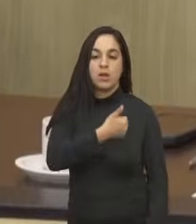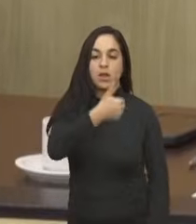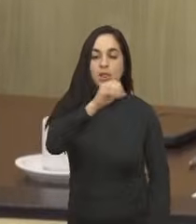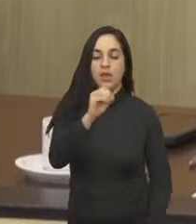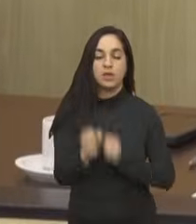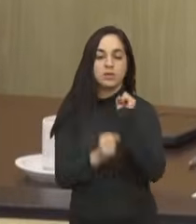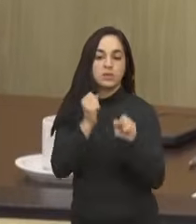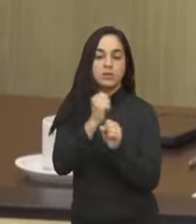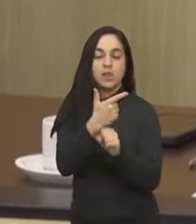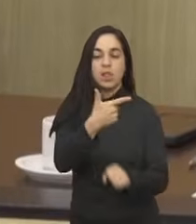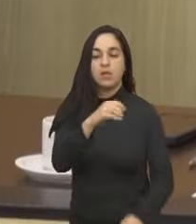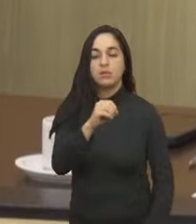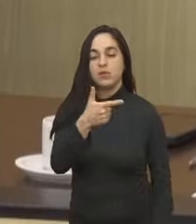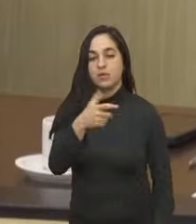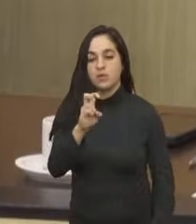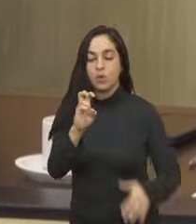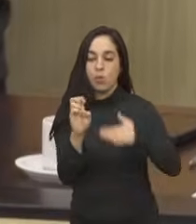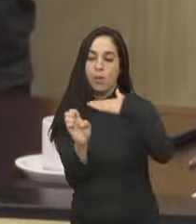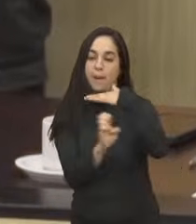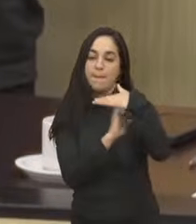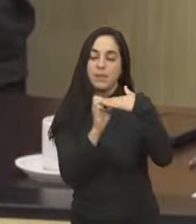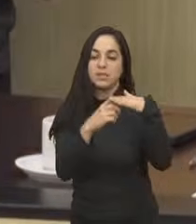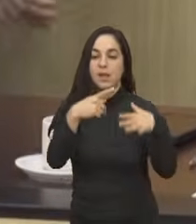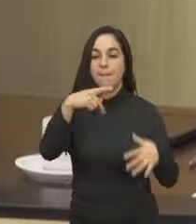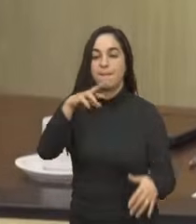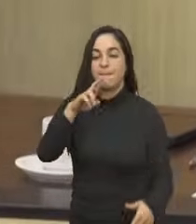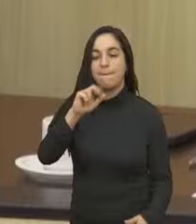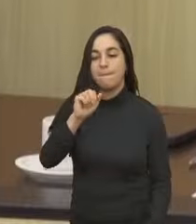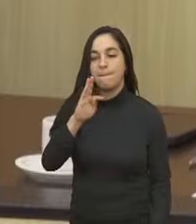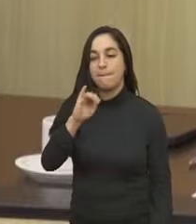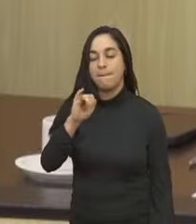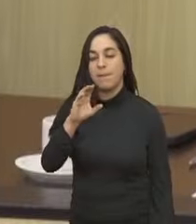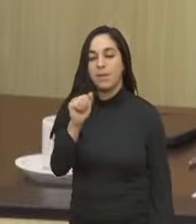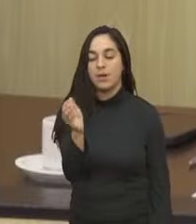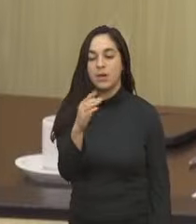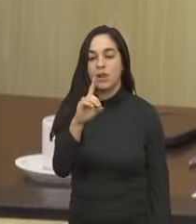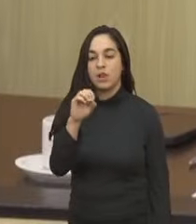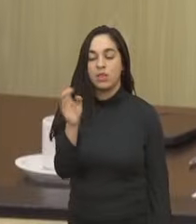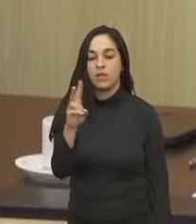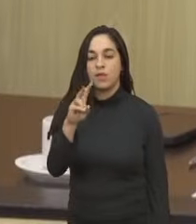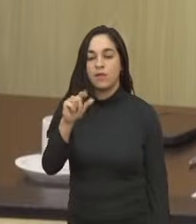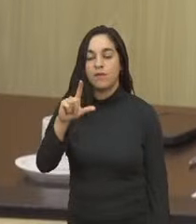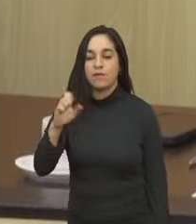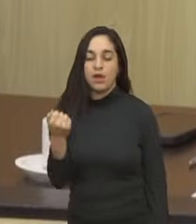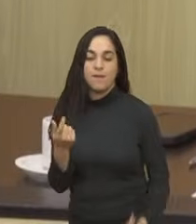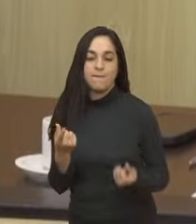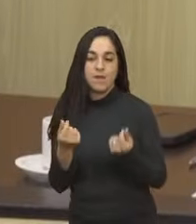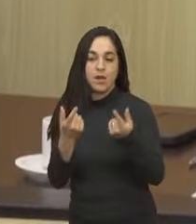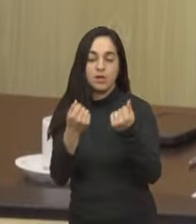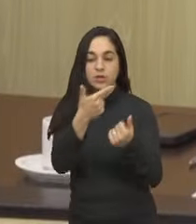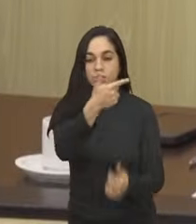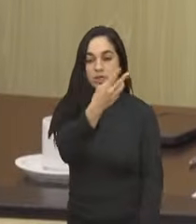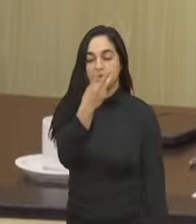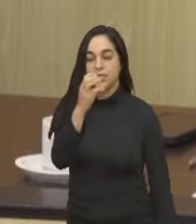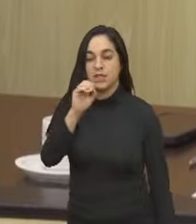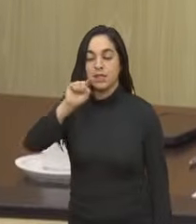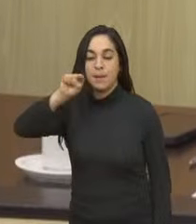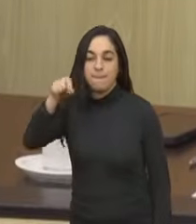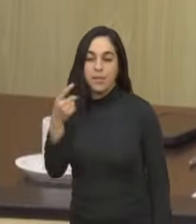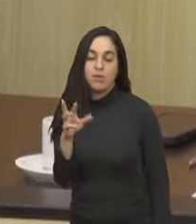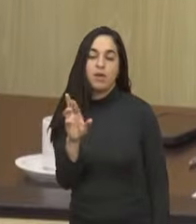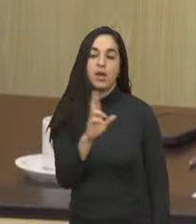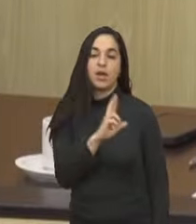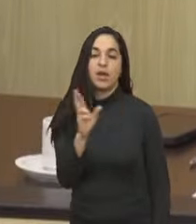10/2025 com a empresa Prático do Vale Eventos e Ingressos Limitada, no valor de R$230 mil,